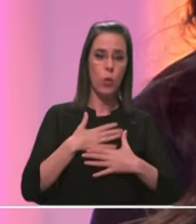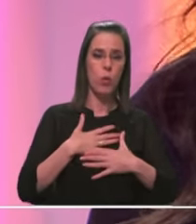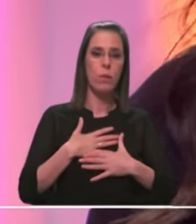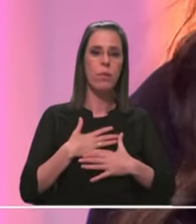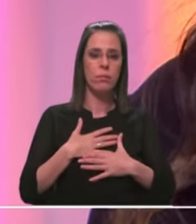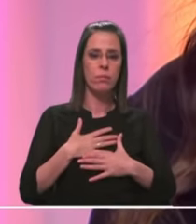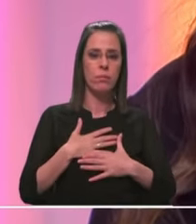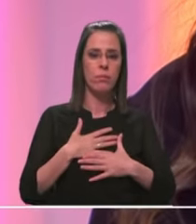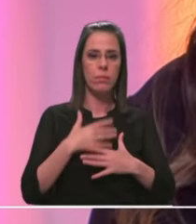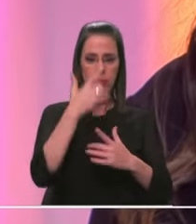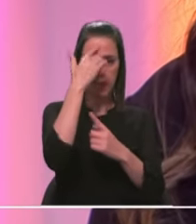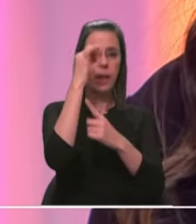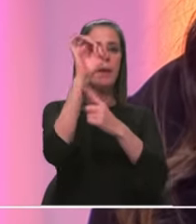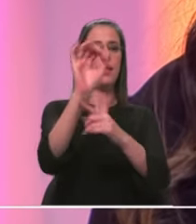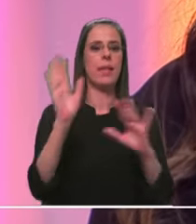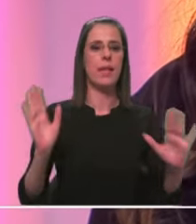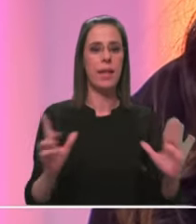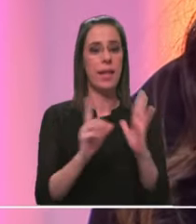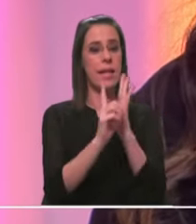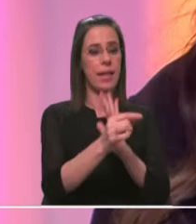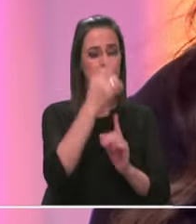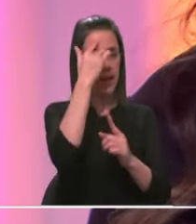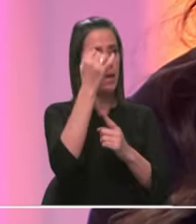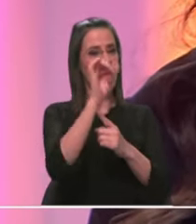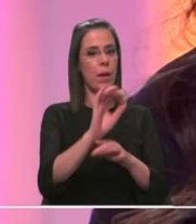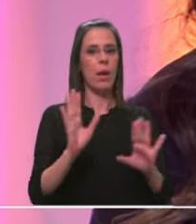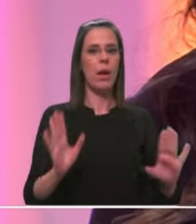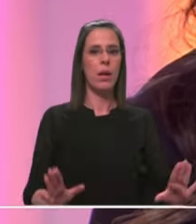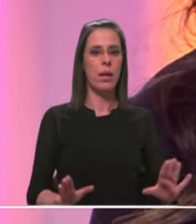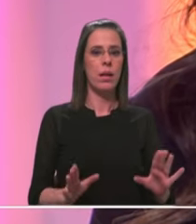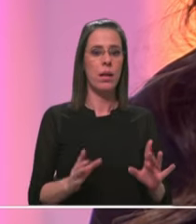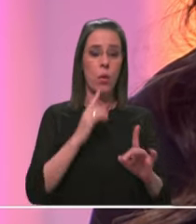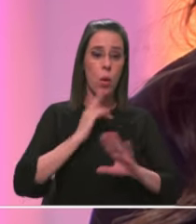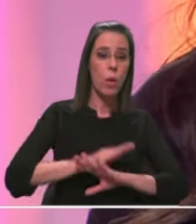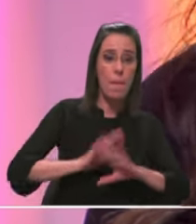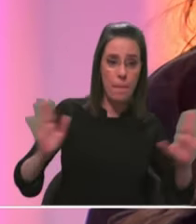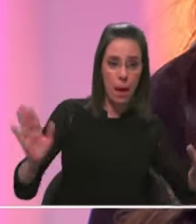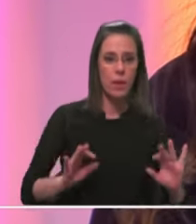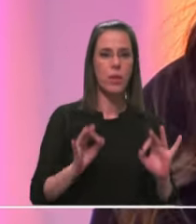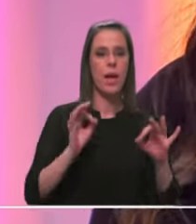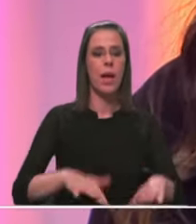de ter saído de cabeça erguida. Quando foi o basta, acabou ali.